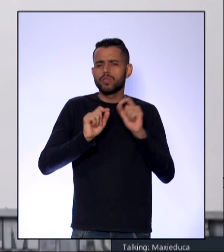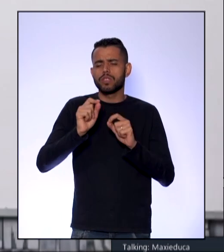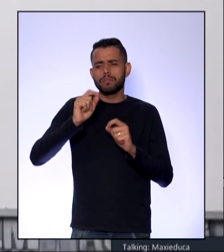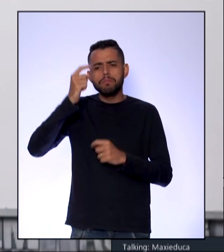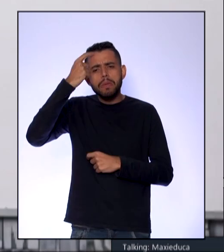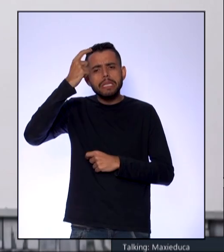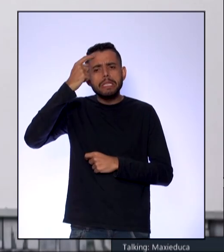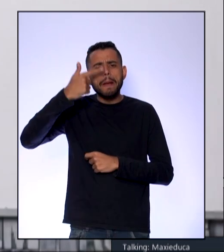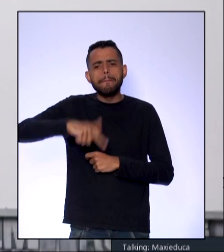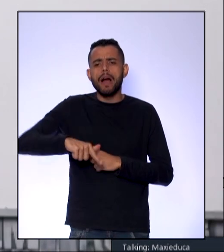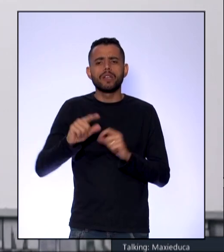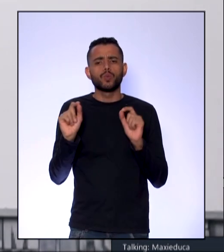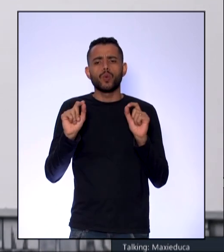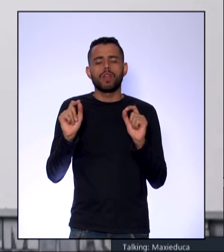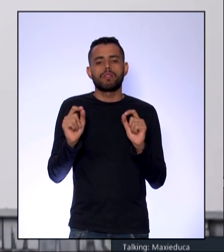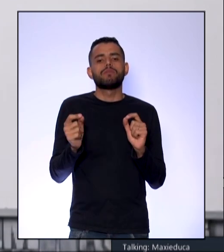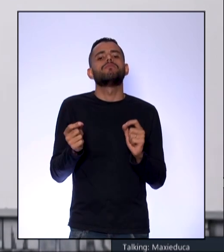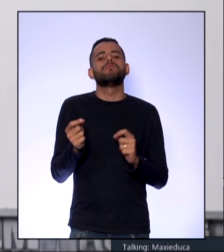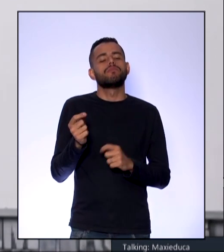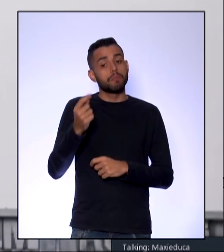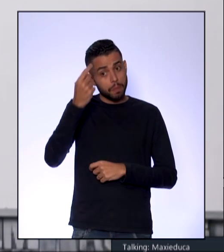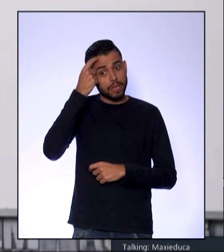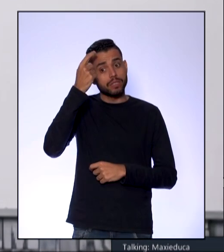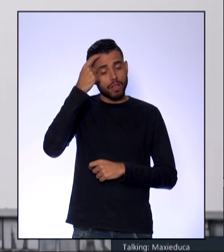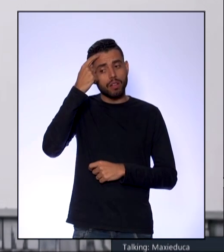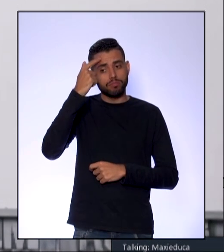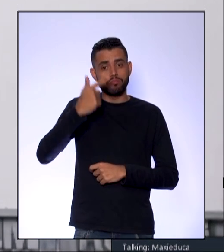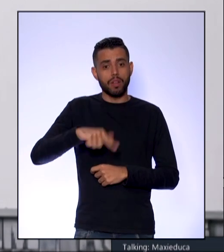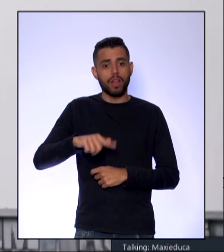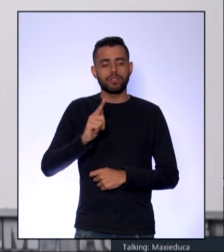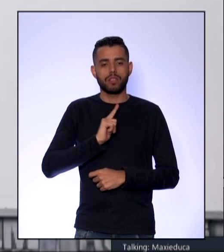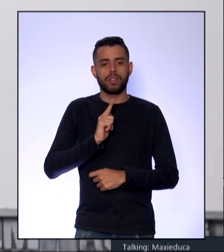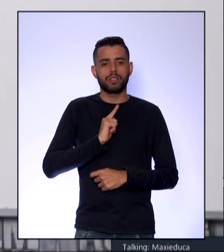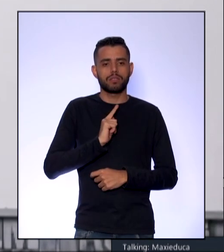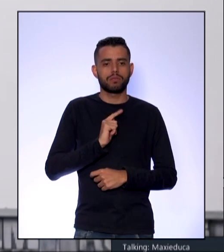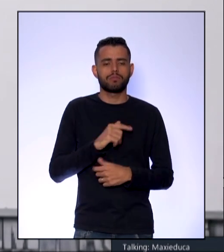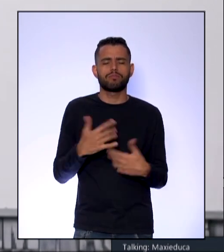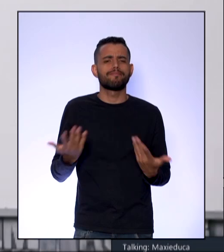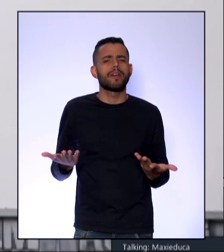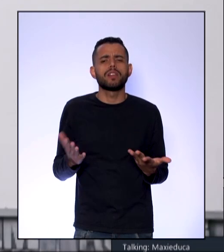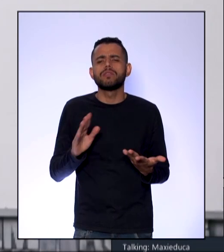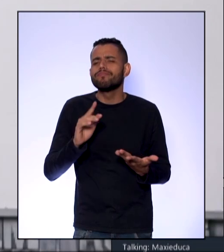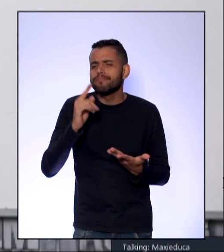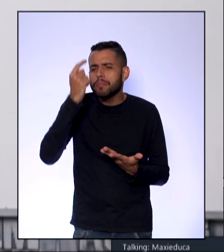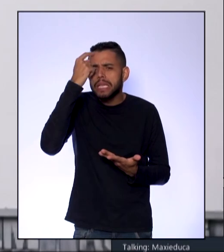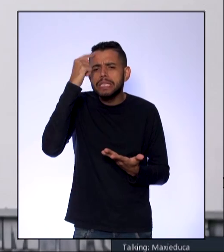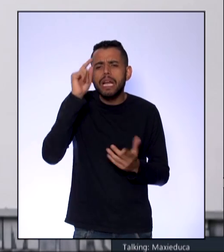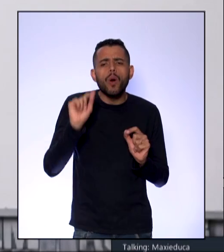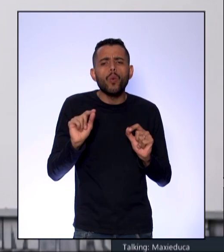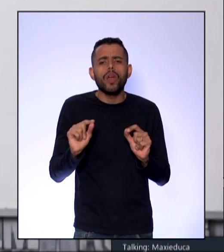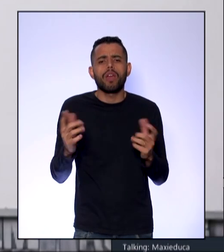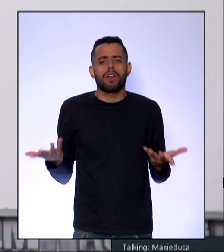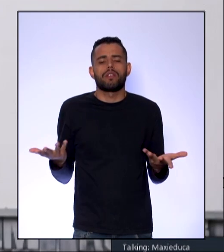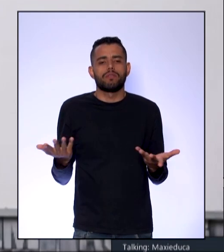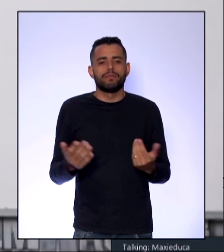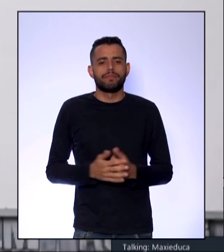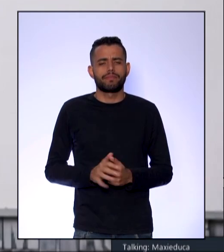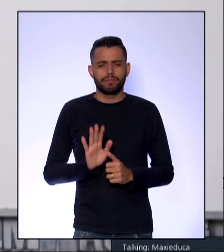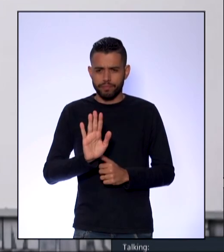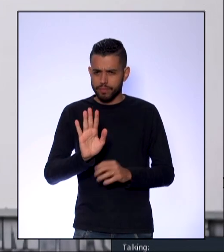aqui? Temos mais coisas para pensar. Professor, o que nós temos que pensar? Simples.